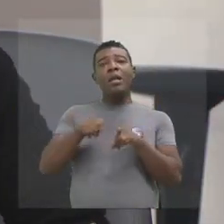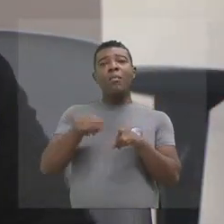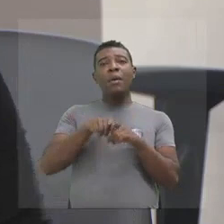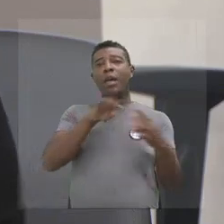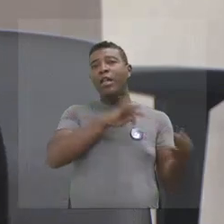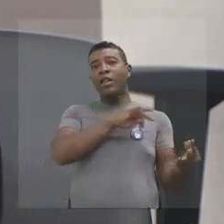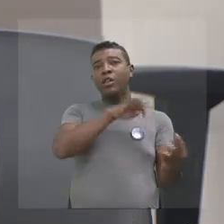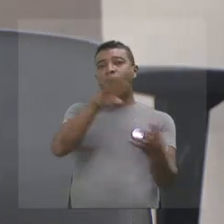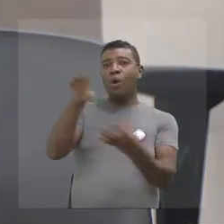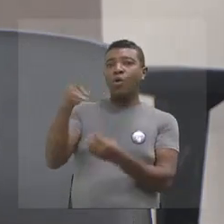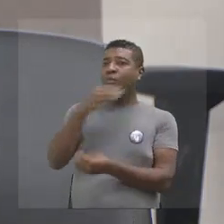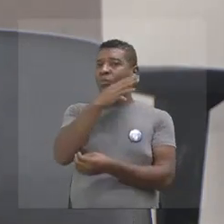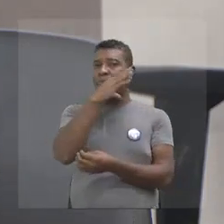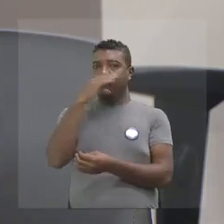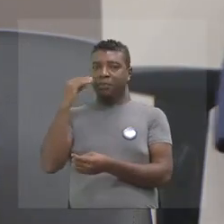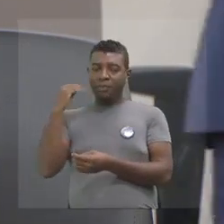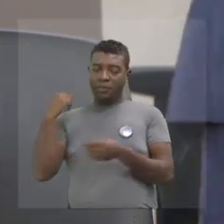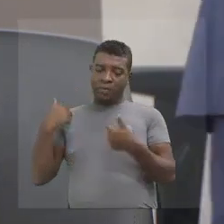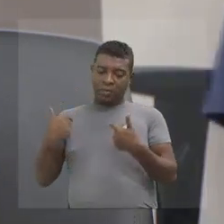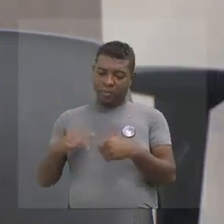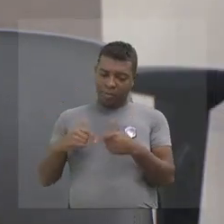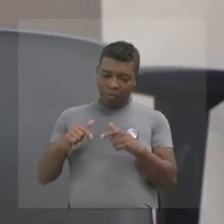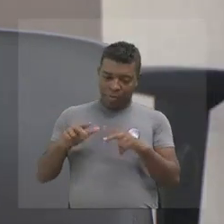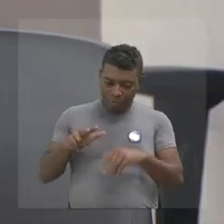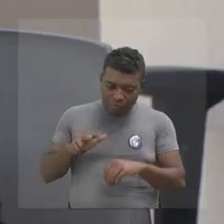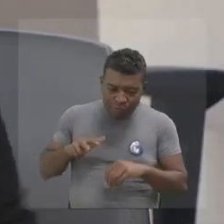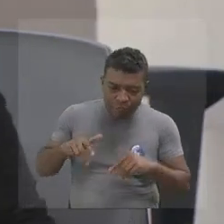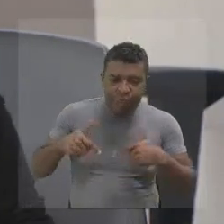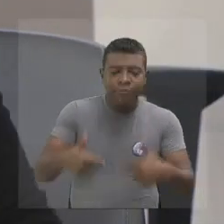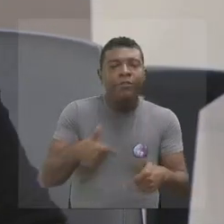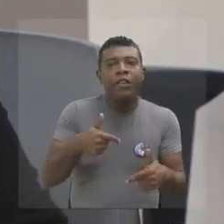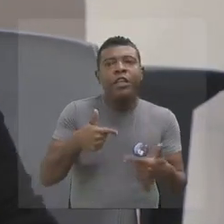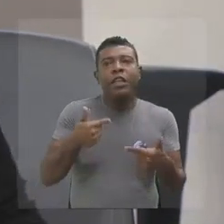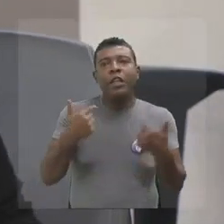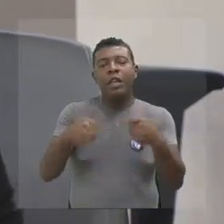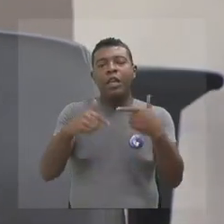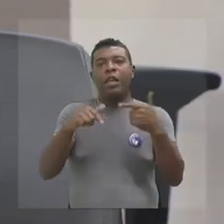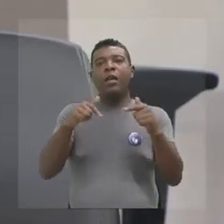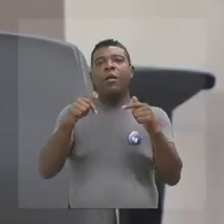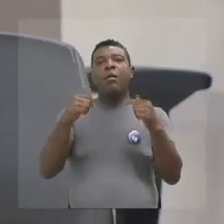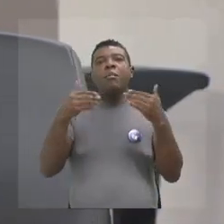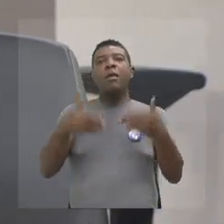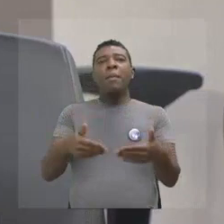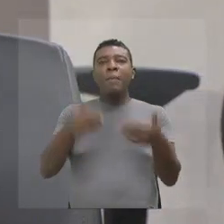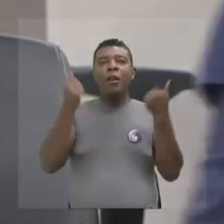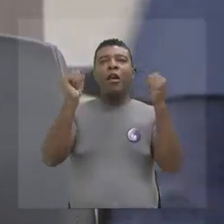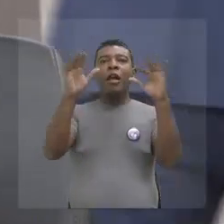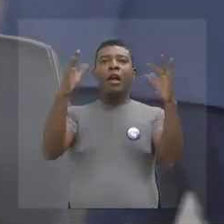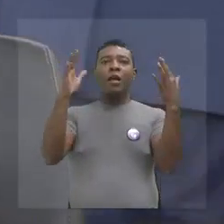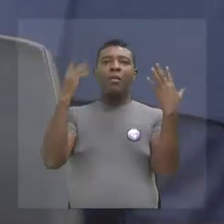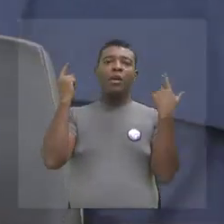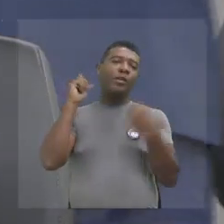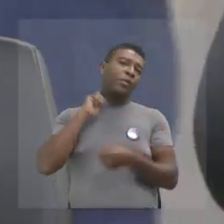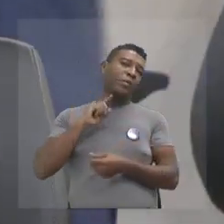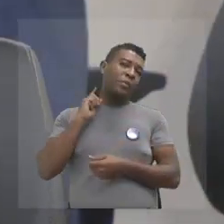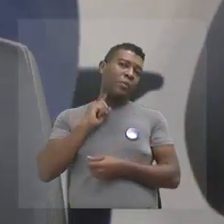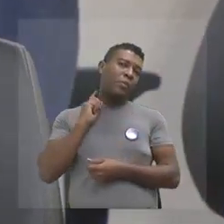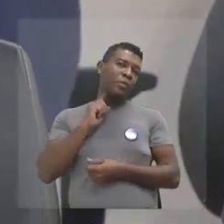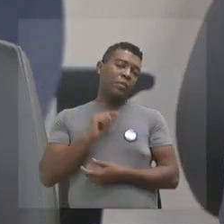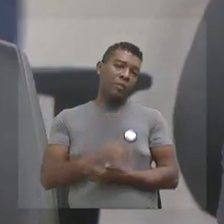que se empenham né no Exercício das suas funções na melhoria da qualidade ambiental no estado de Minas Gerais e